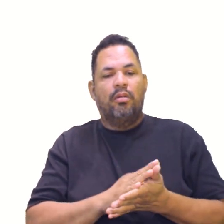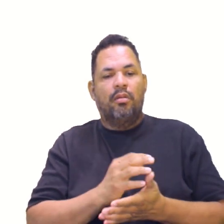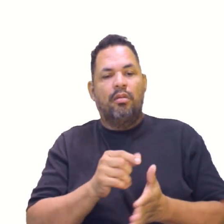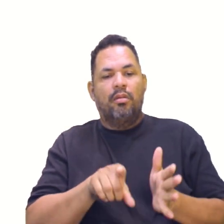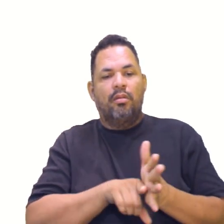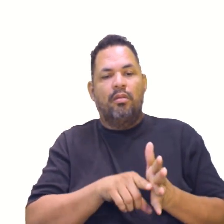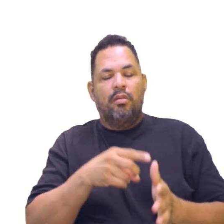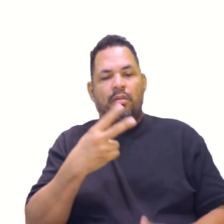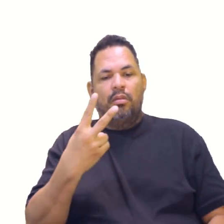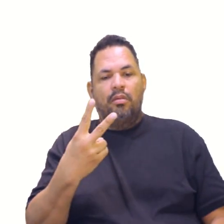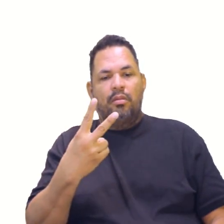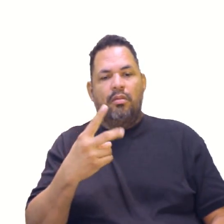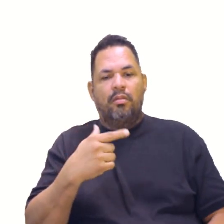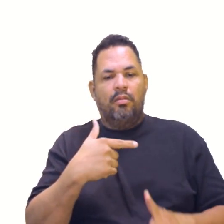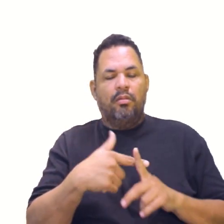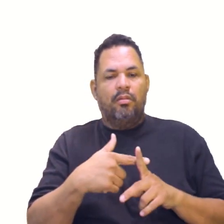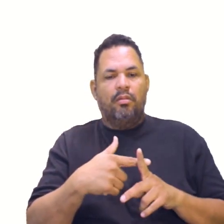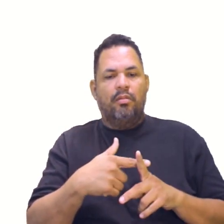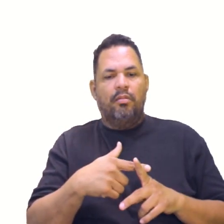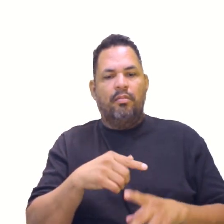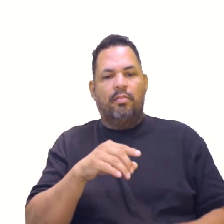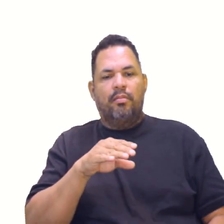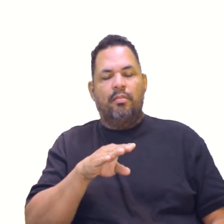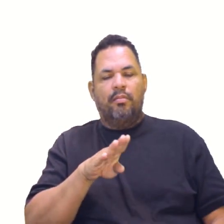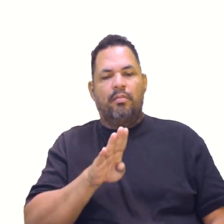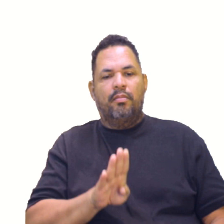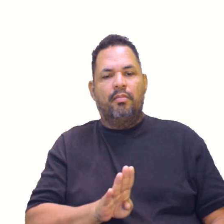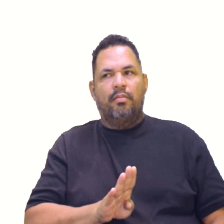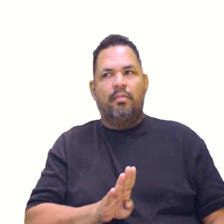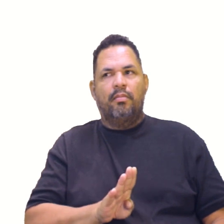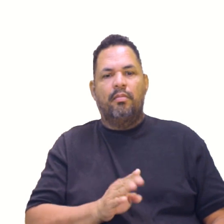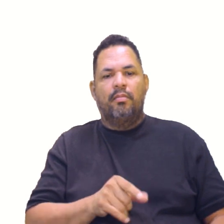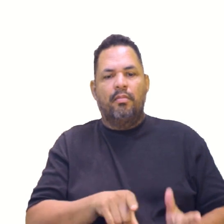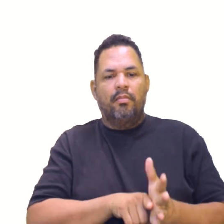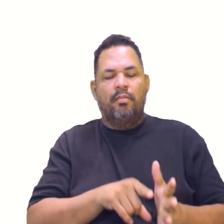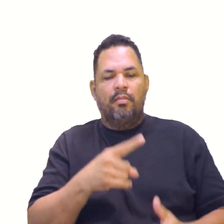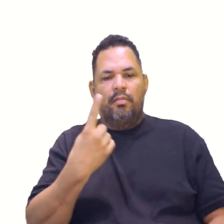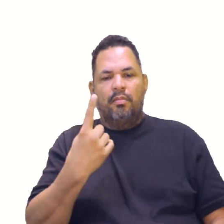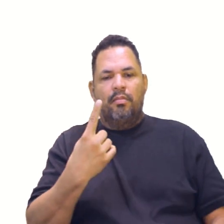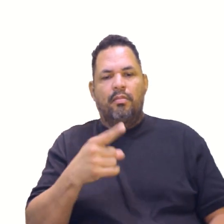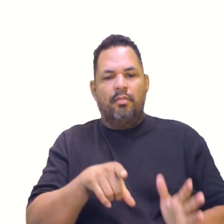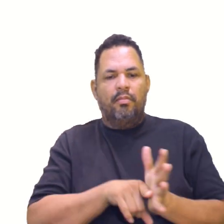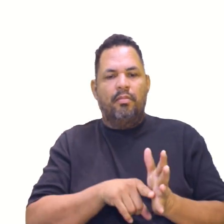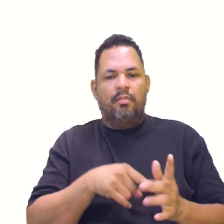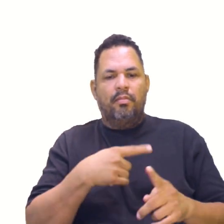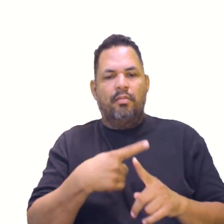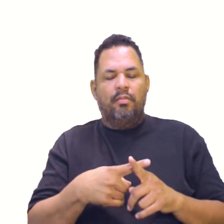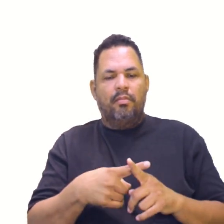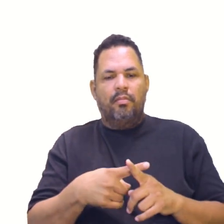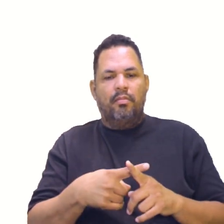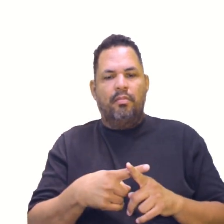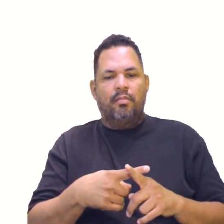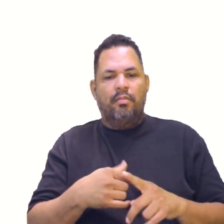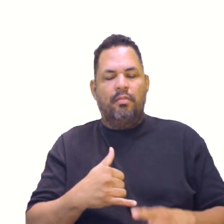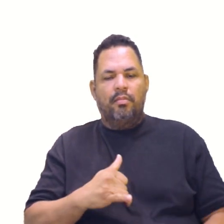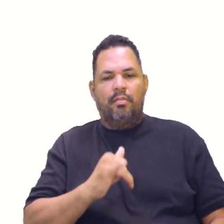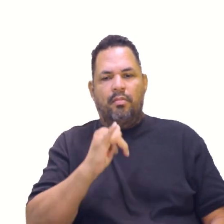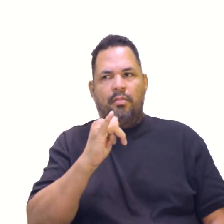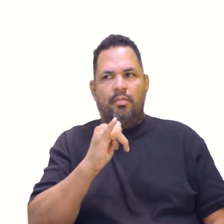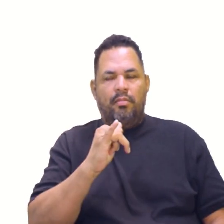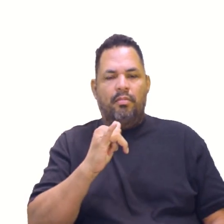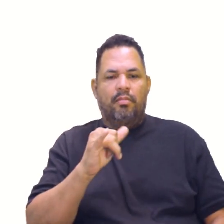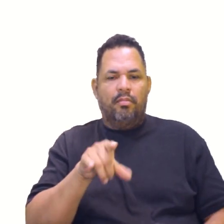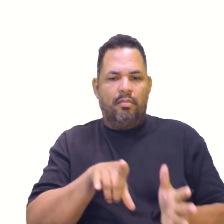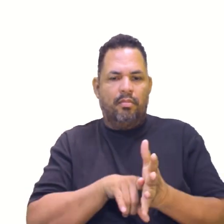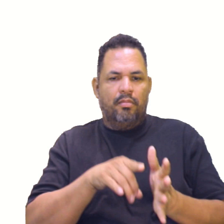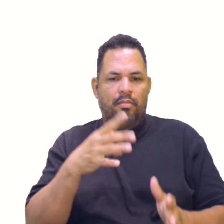é menos 2. Mais, quem é o B? O B é menos 1. menos 1 vezes o y do ponto. Menos